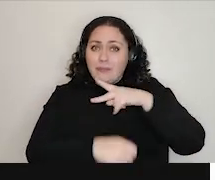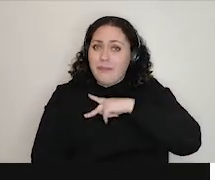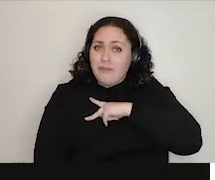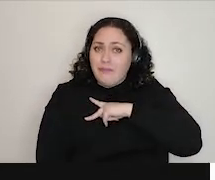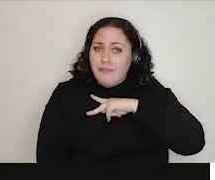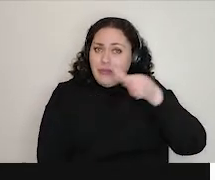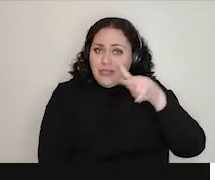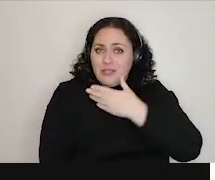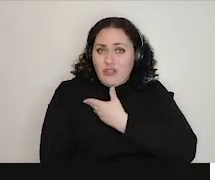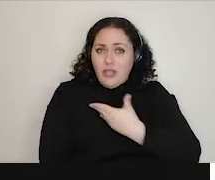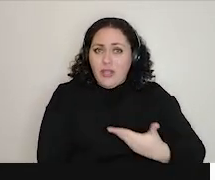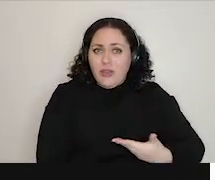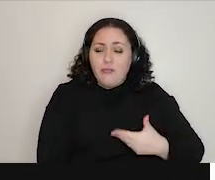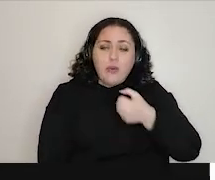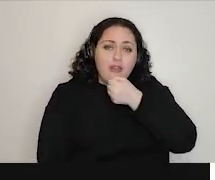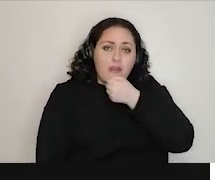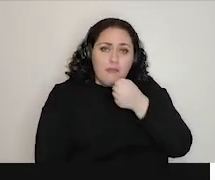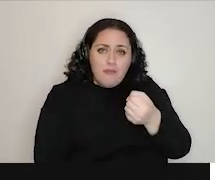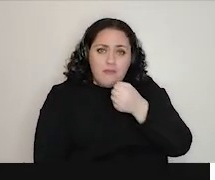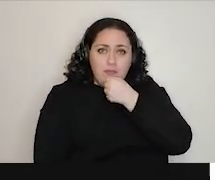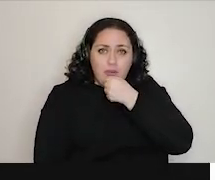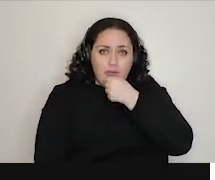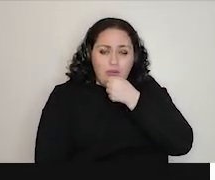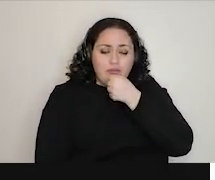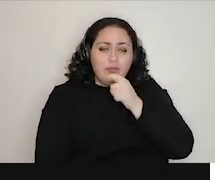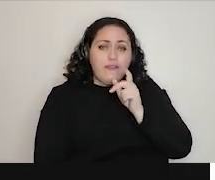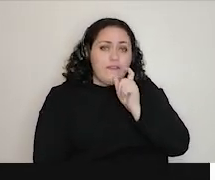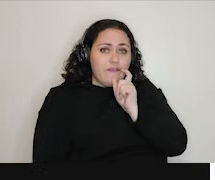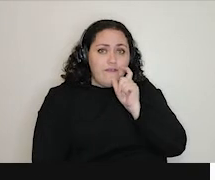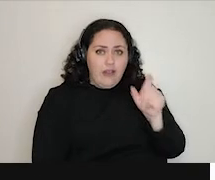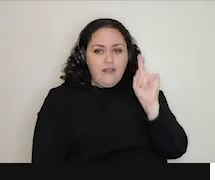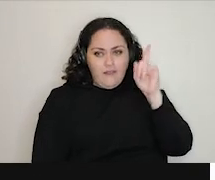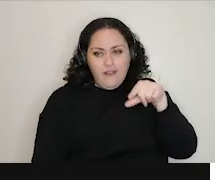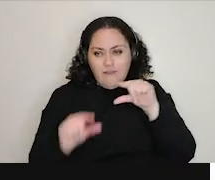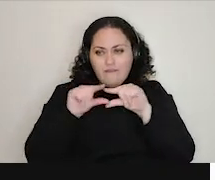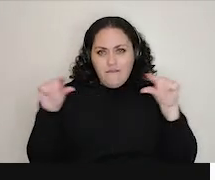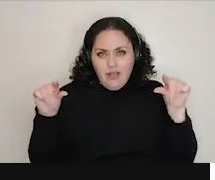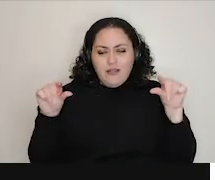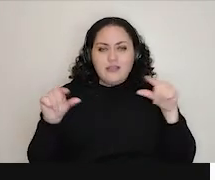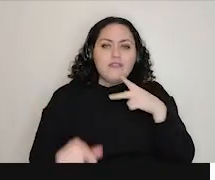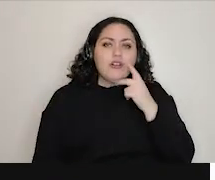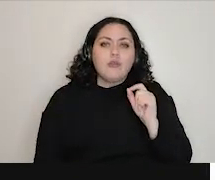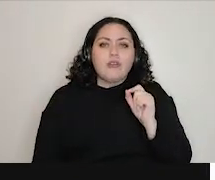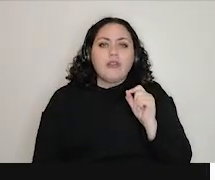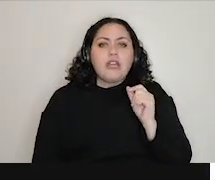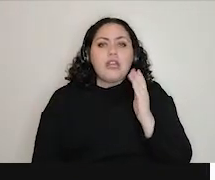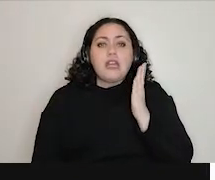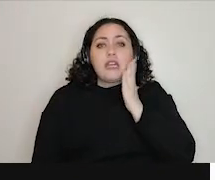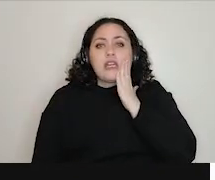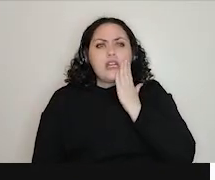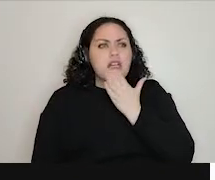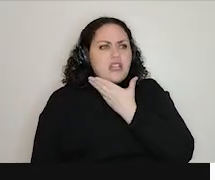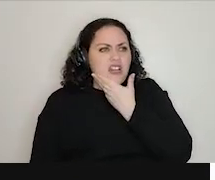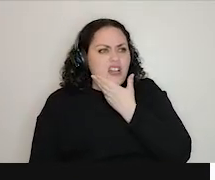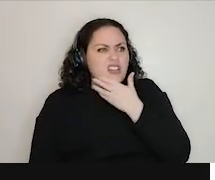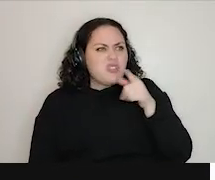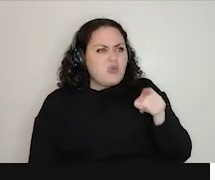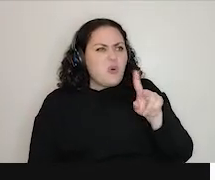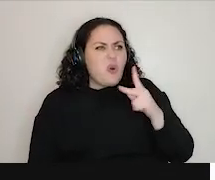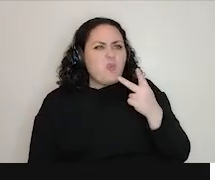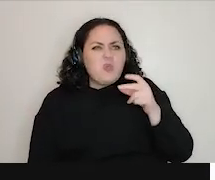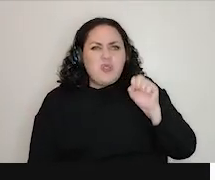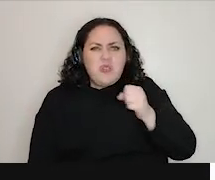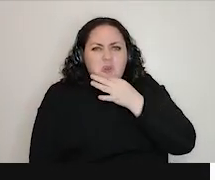da República vai lá e diz para o repórter, que é essa frase que está aqui, que cara de homossexual terrível tu